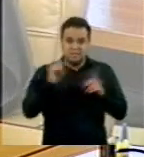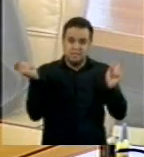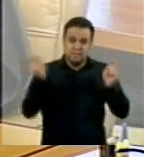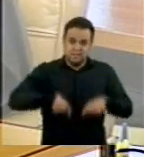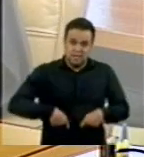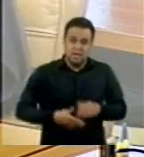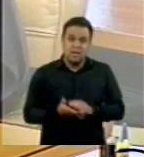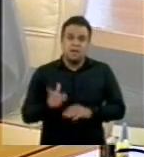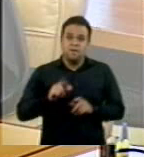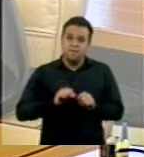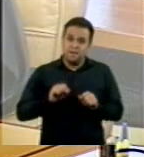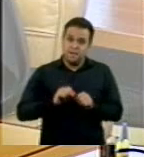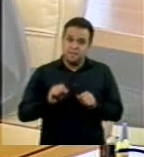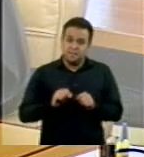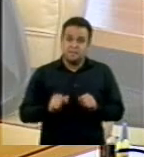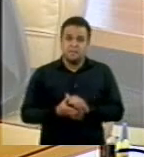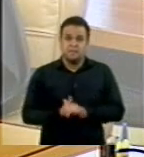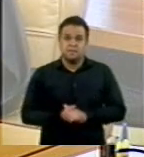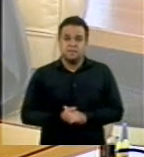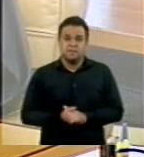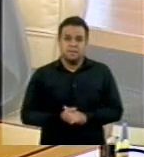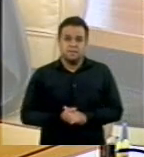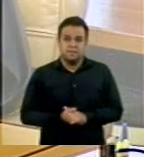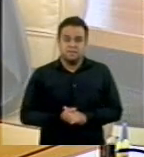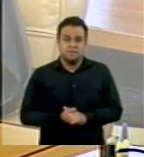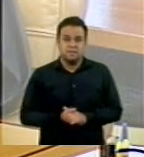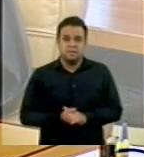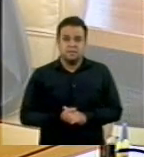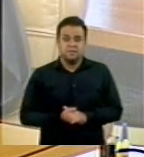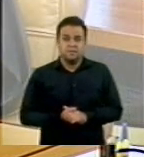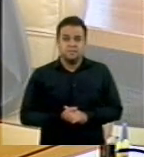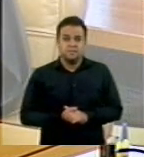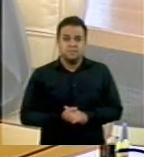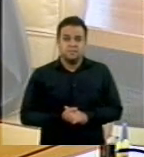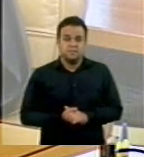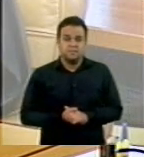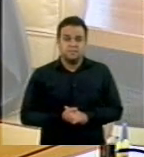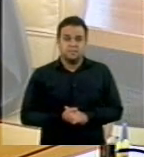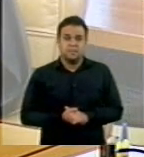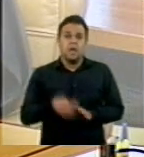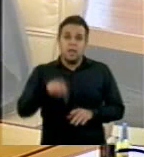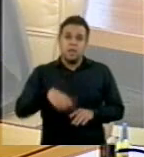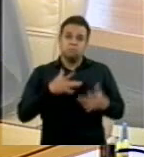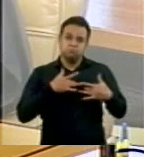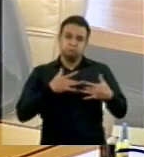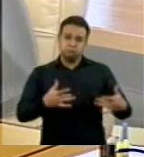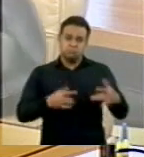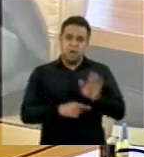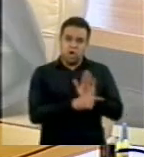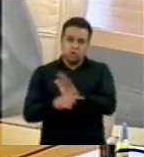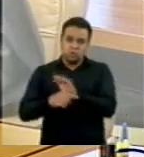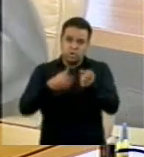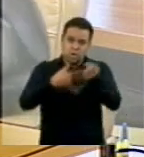se exerça o empático e eminentemente altruísta gesto de doar sangue